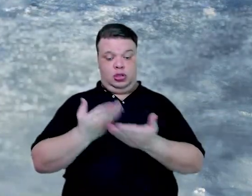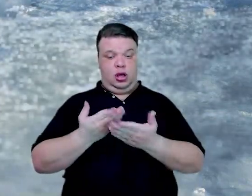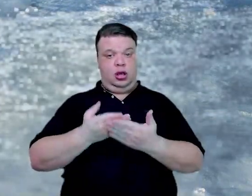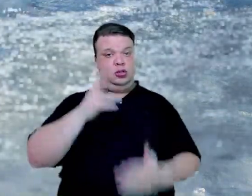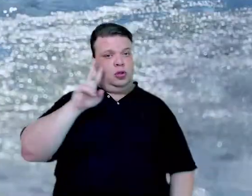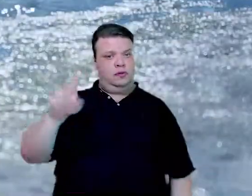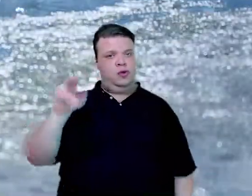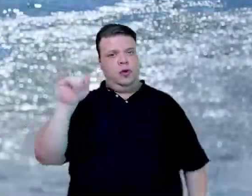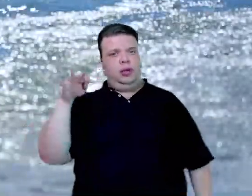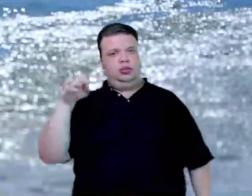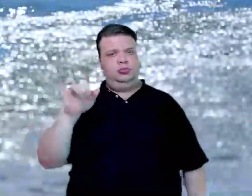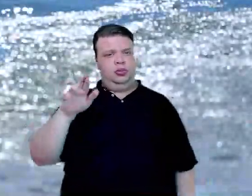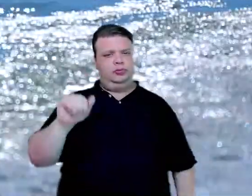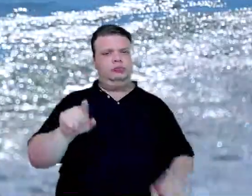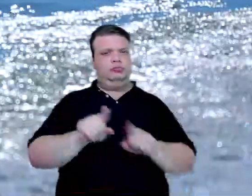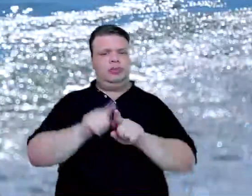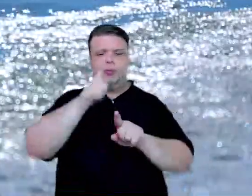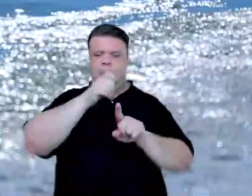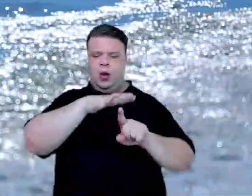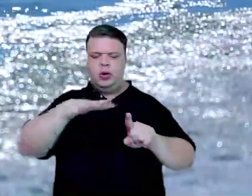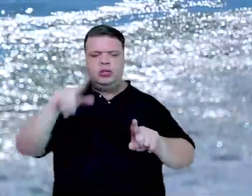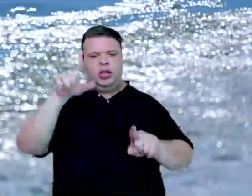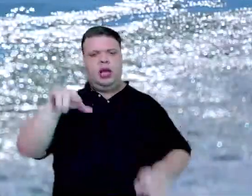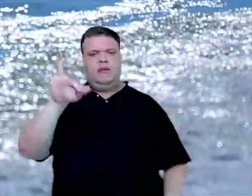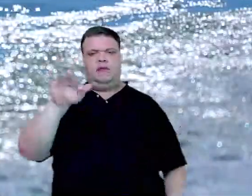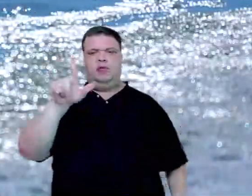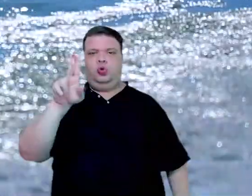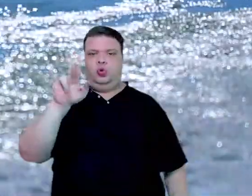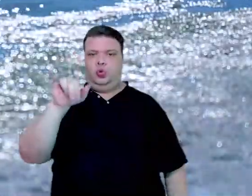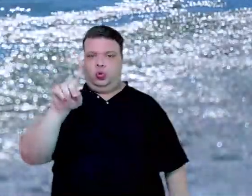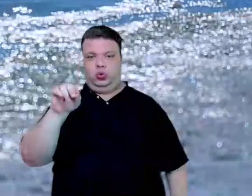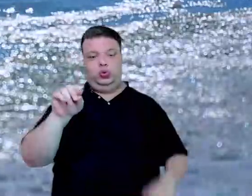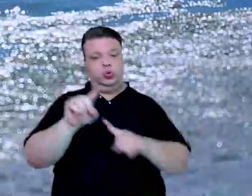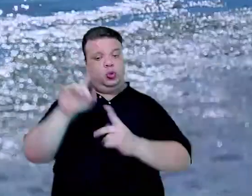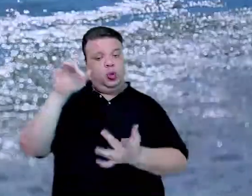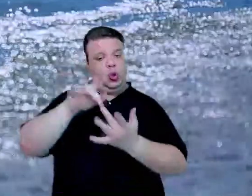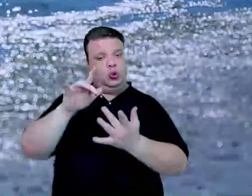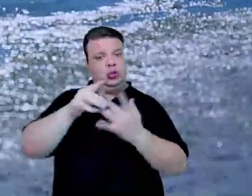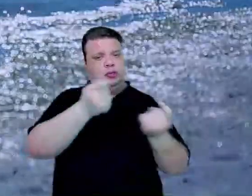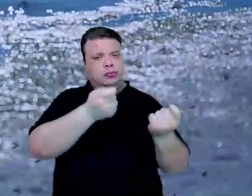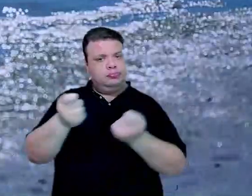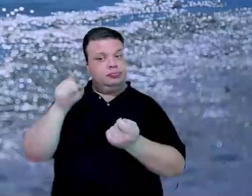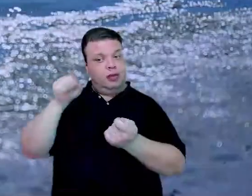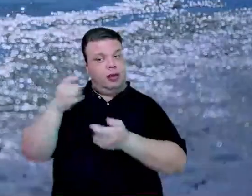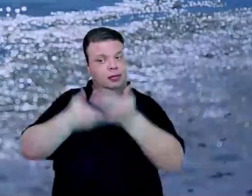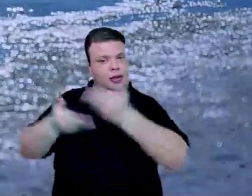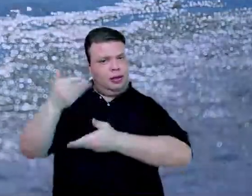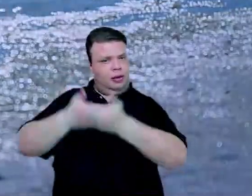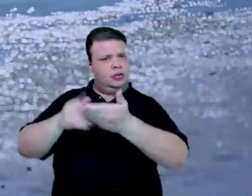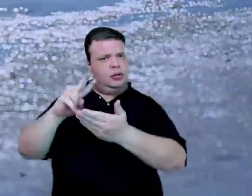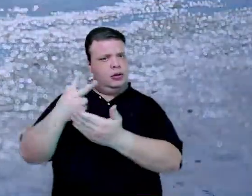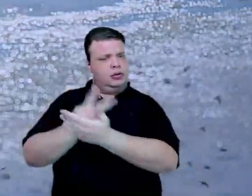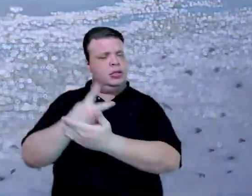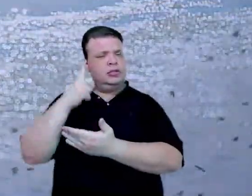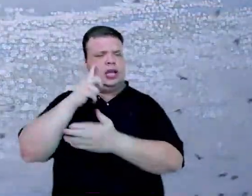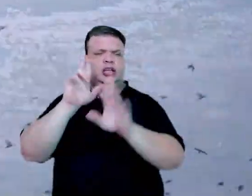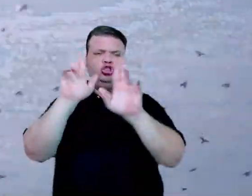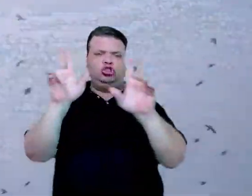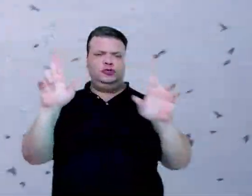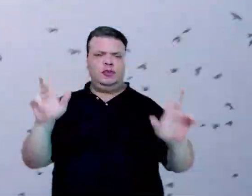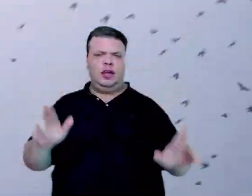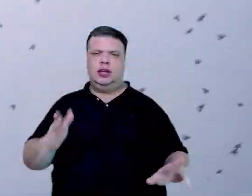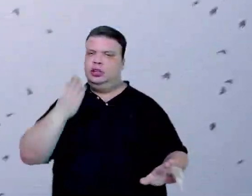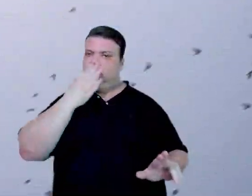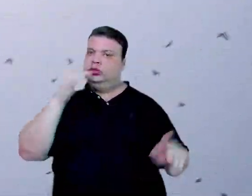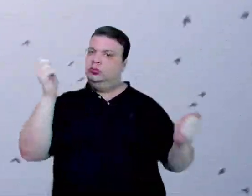fluidos e que estão em constante contato. Essa interação acontece de diferentes formas e são controladas por